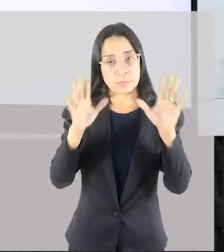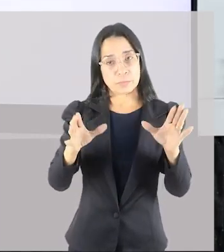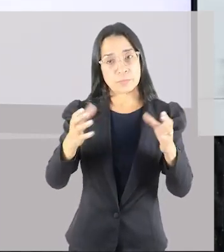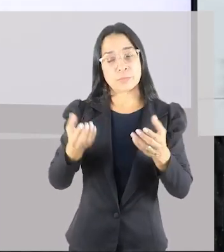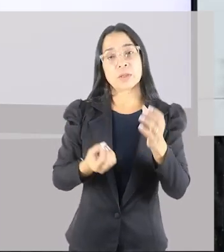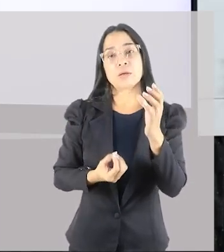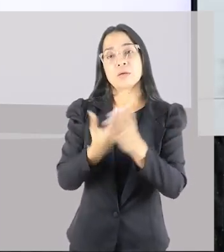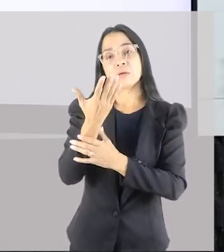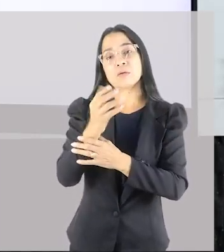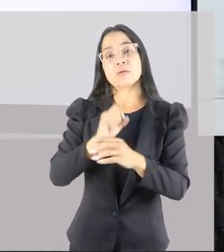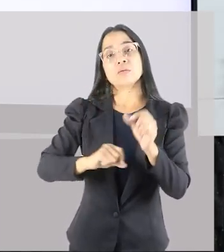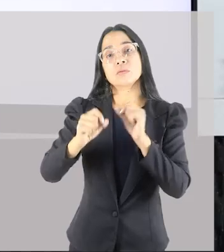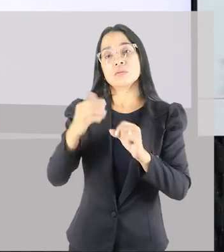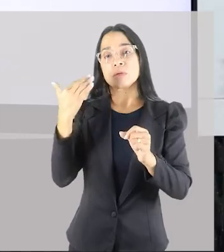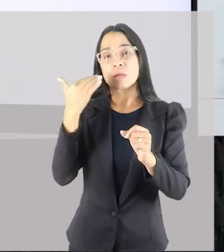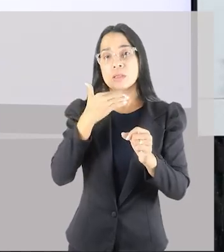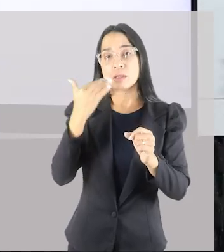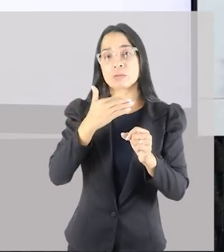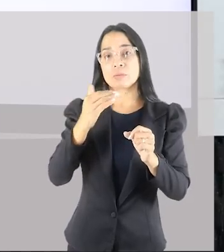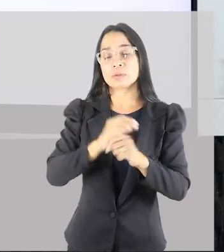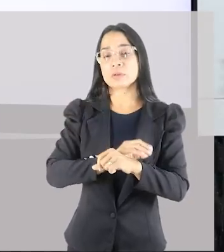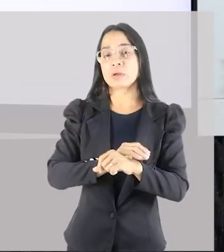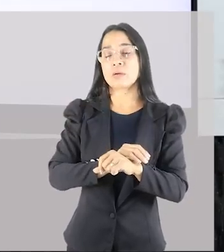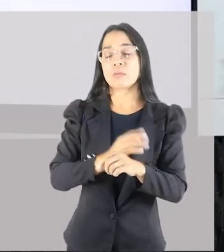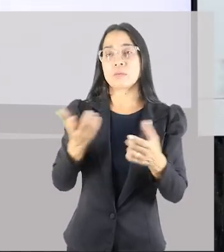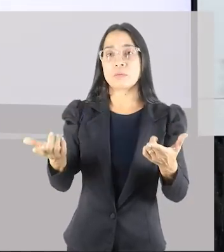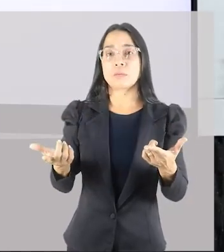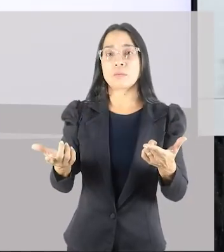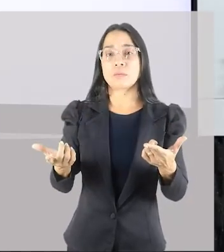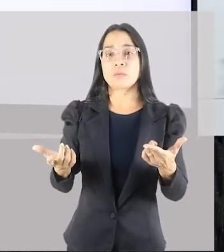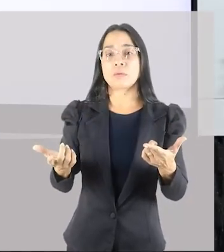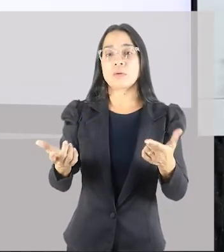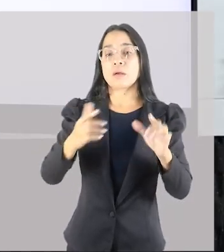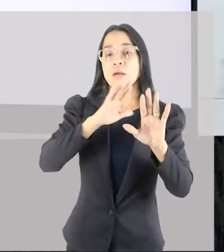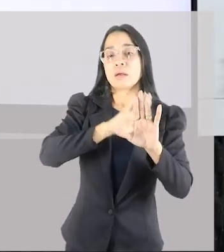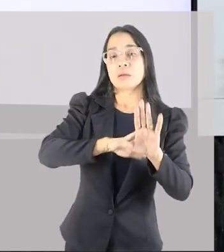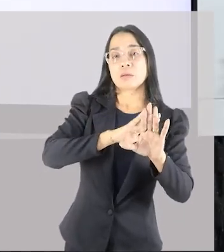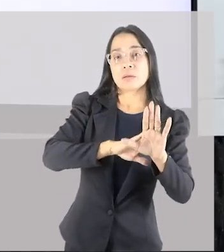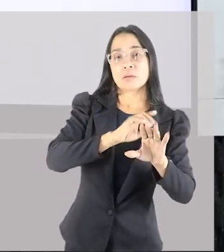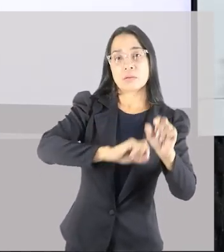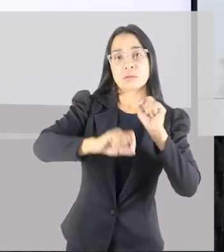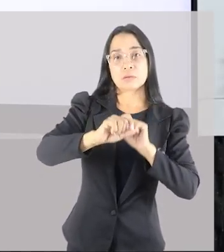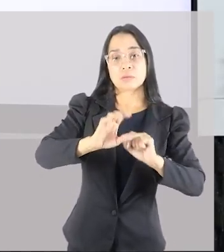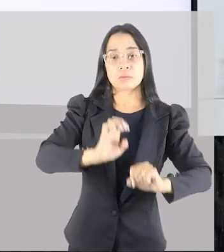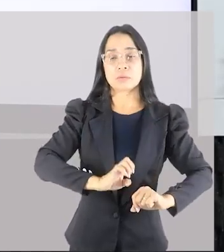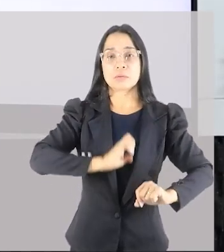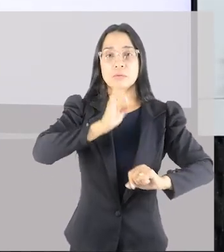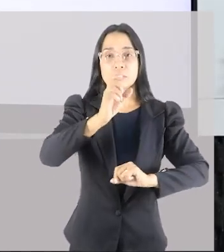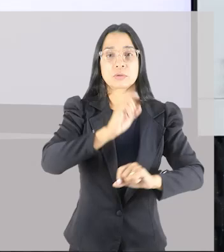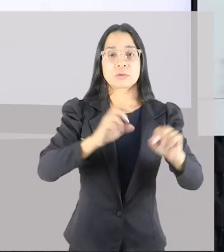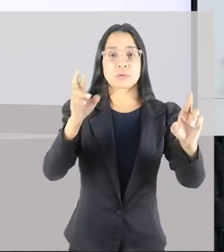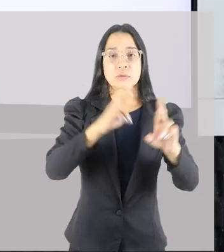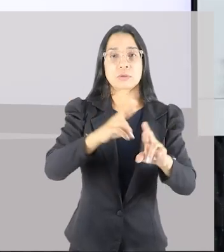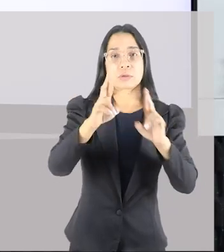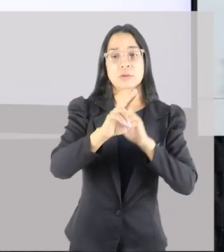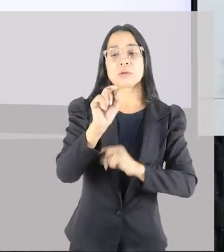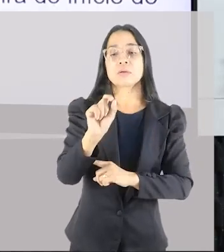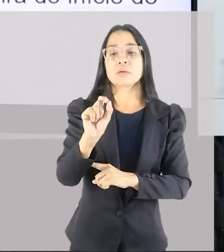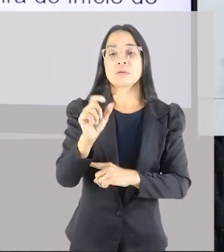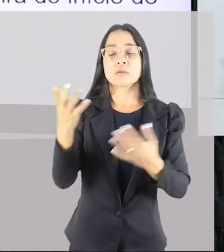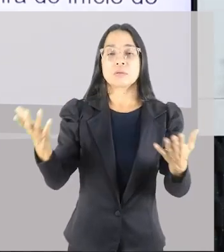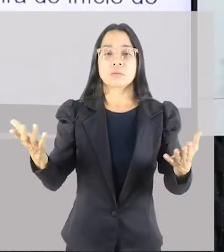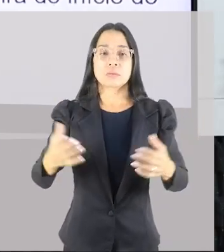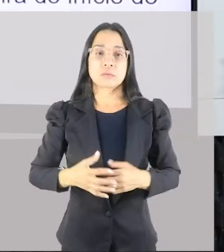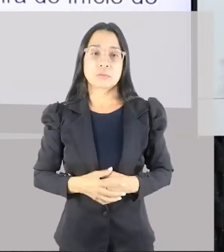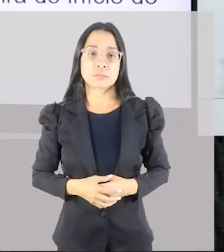é fruto todo de uma deturpação é fruto de uma ideologização de um exagero em relação a